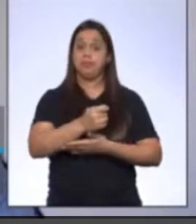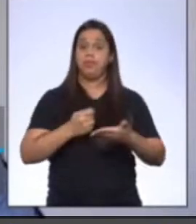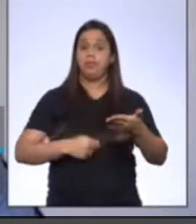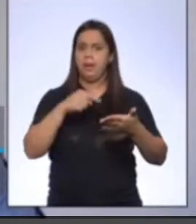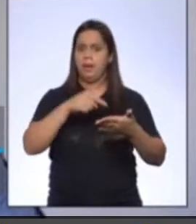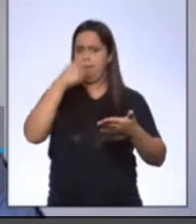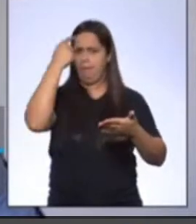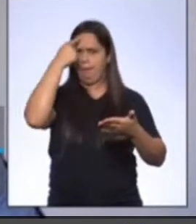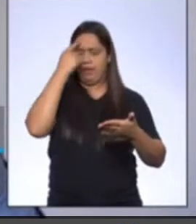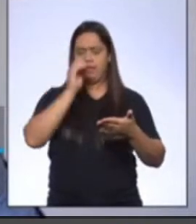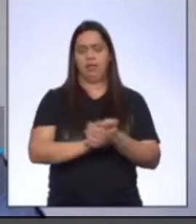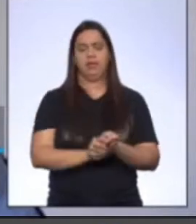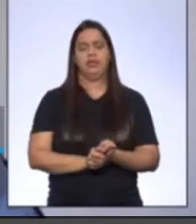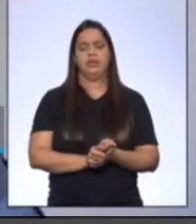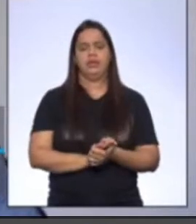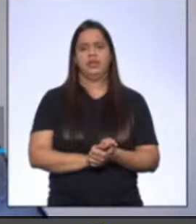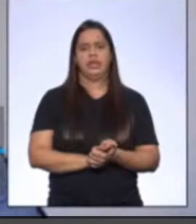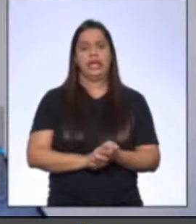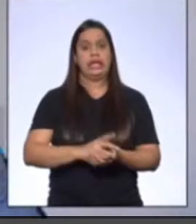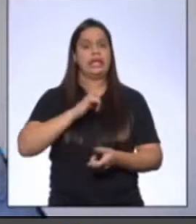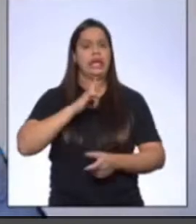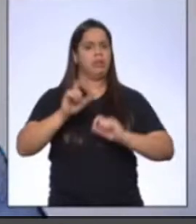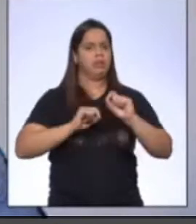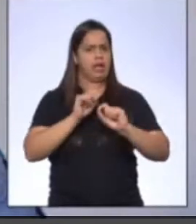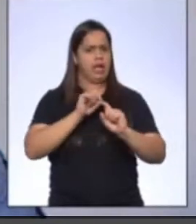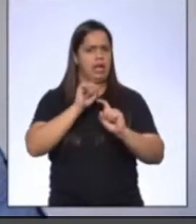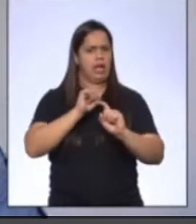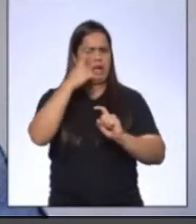publicitário. Ele tem a intenção de influenciar alguém?